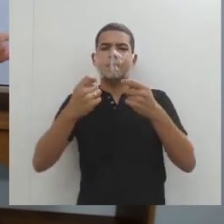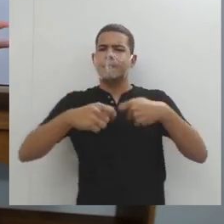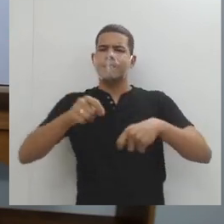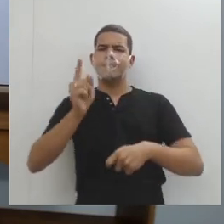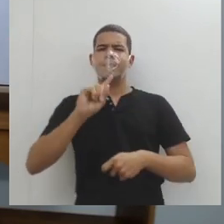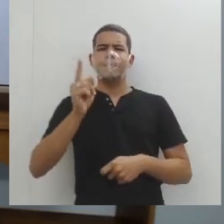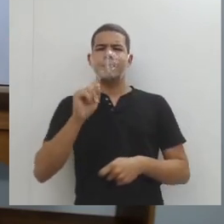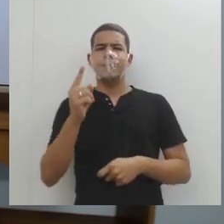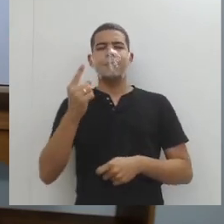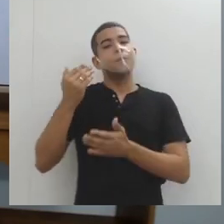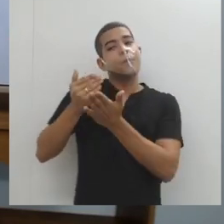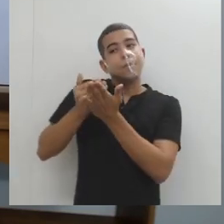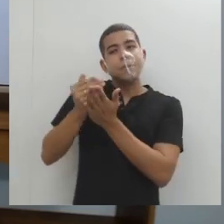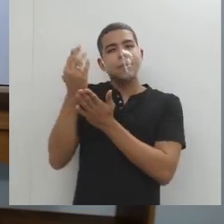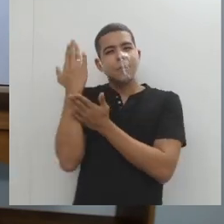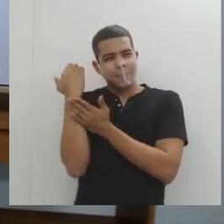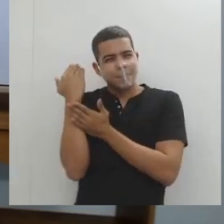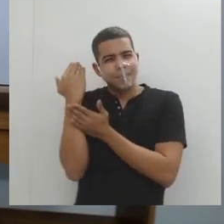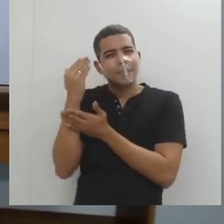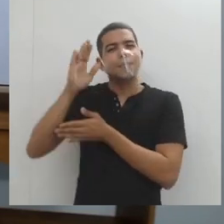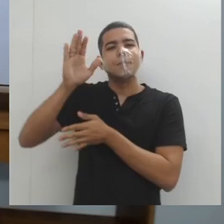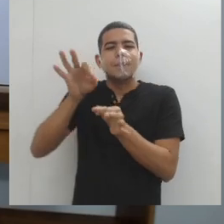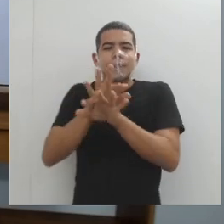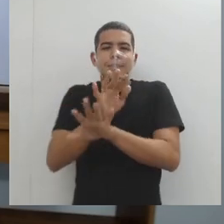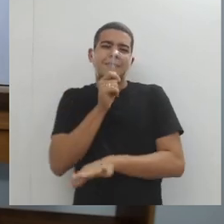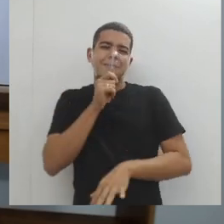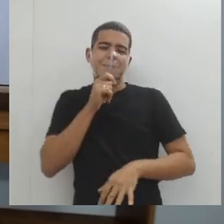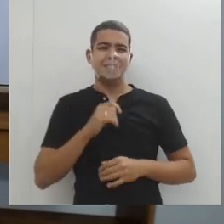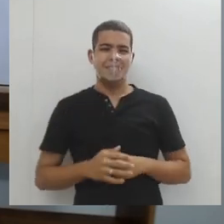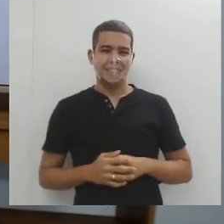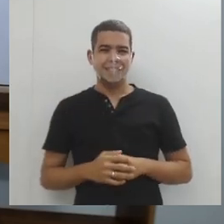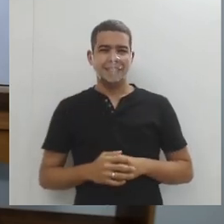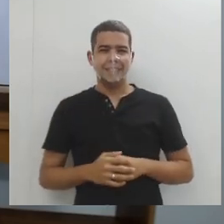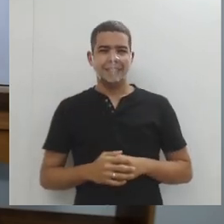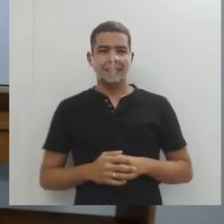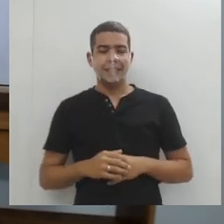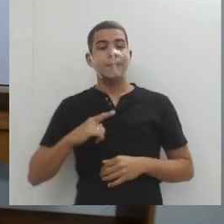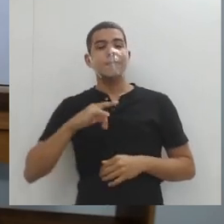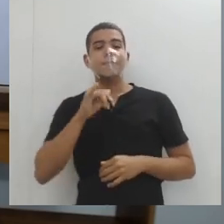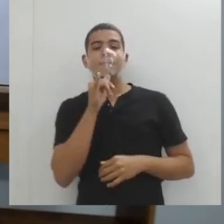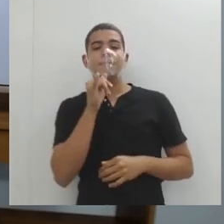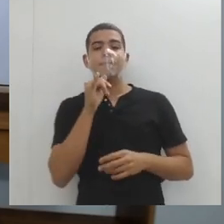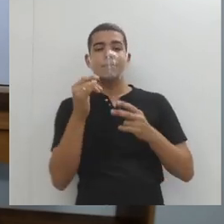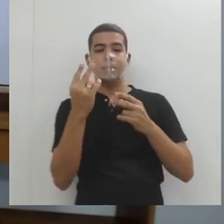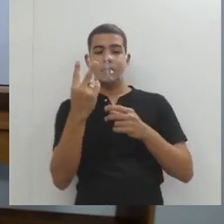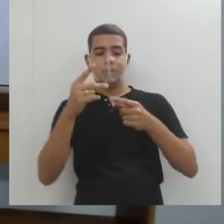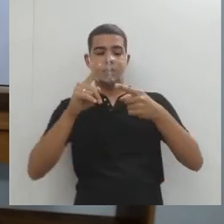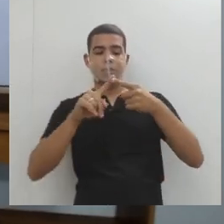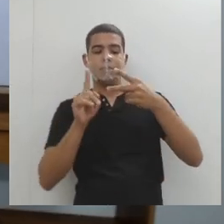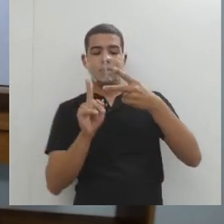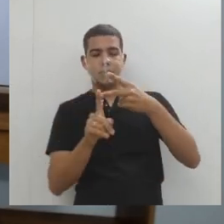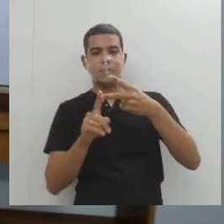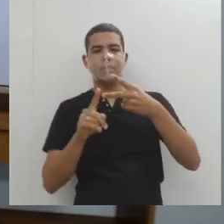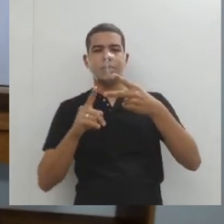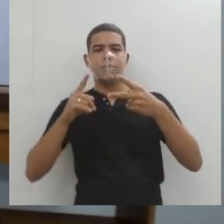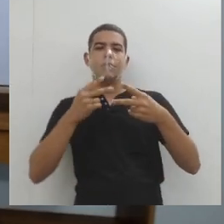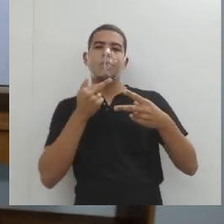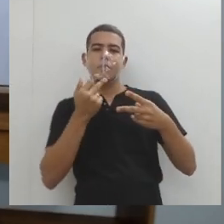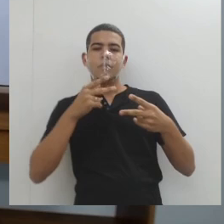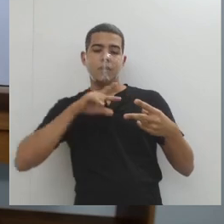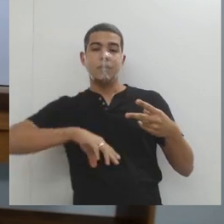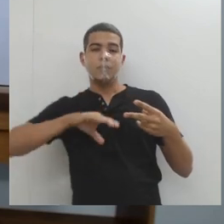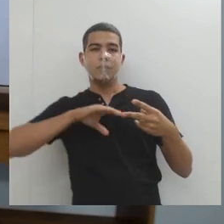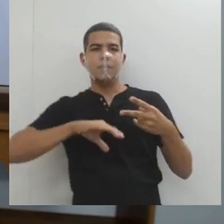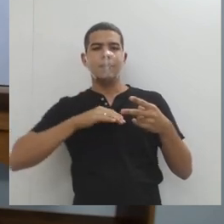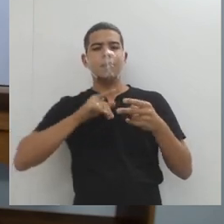ela começou, mas ela não finalizou. Tá certo? Então, eu vou te dar dois exemplos na língua portuguesa para que isso fique mais